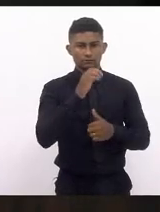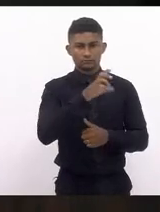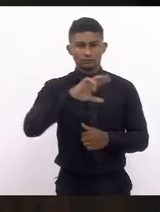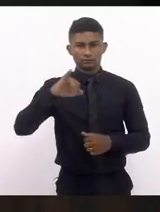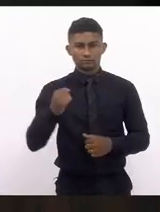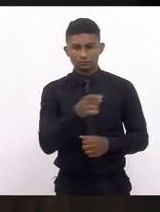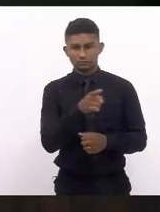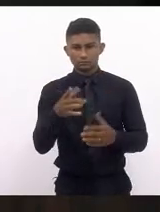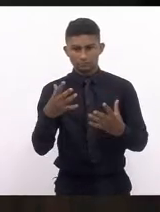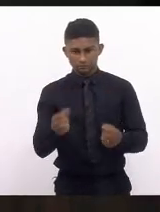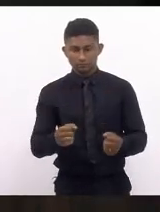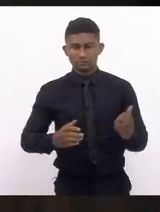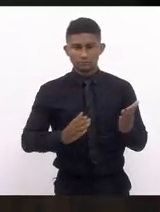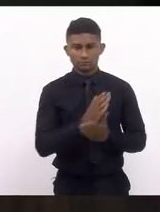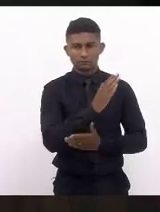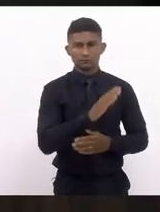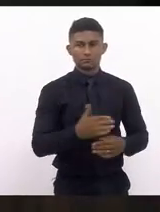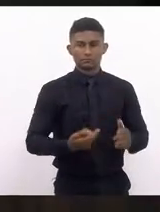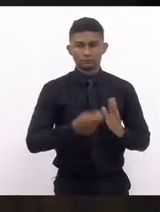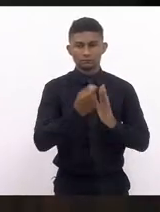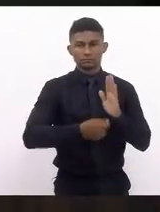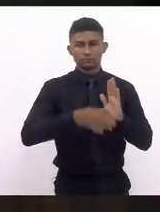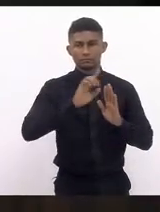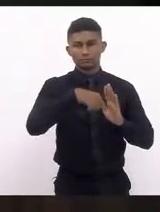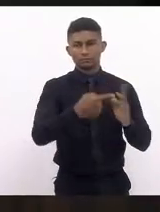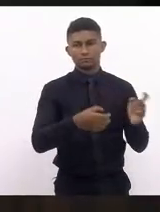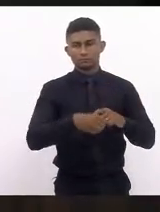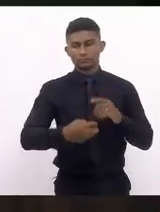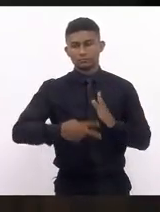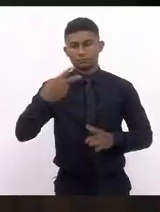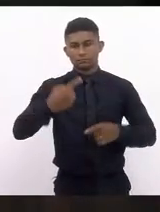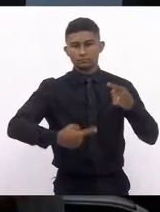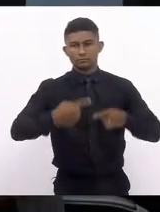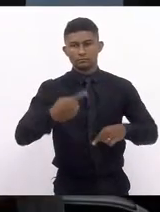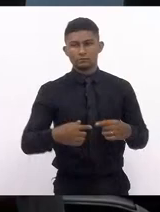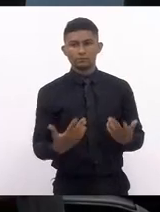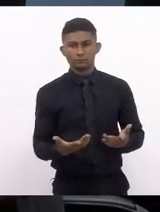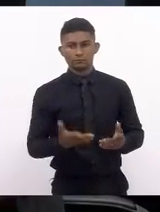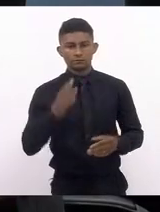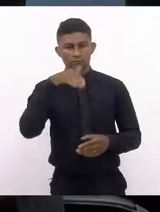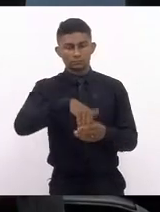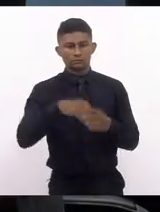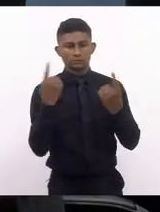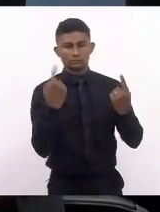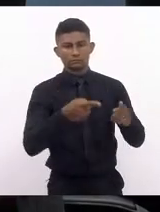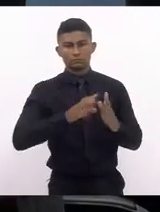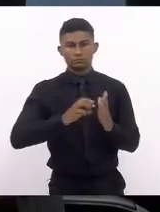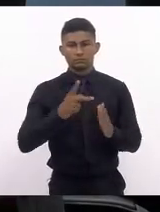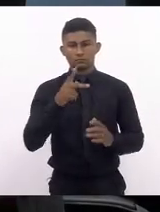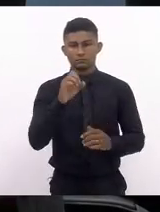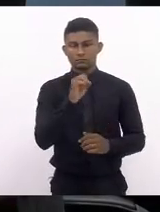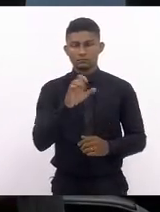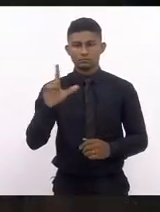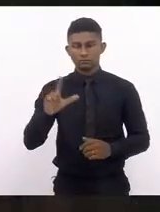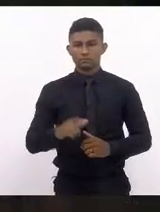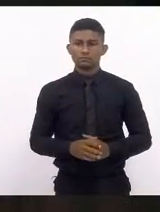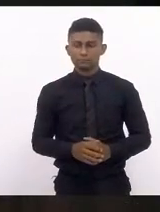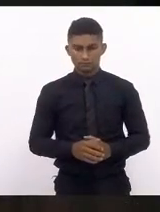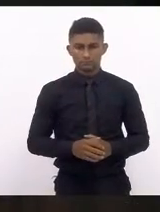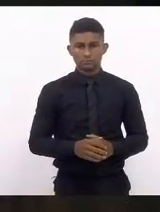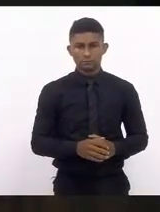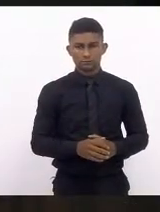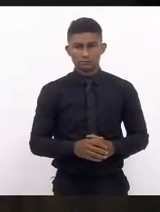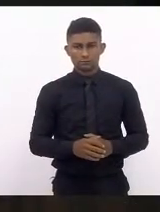aprova nessa questão aprovado a redação do vencido na segunda discussão com voto contrário da bancada do PSOL seu presidente os